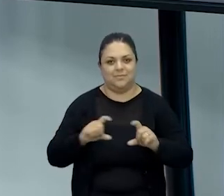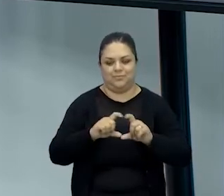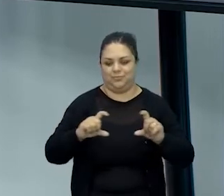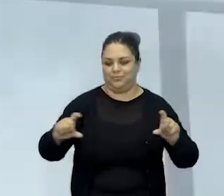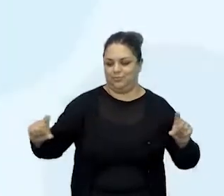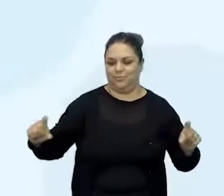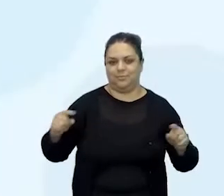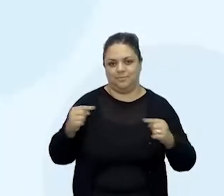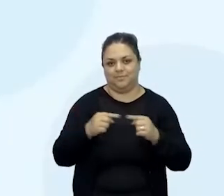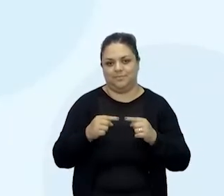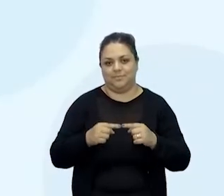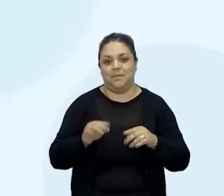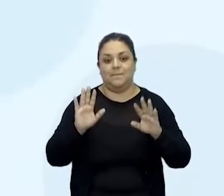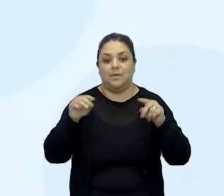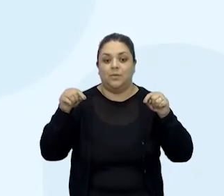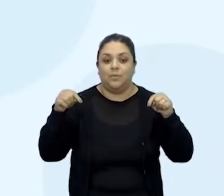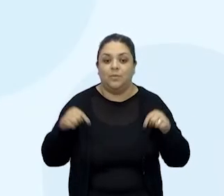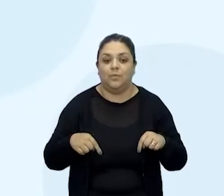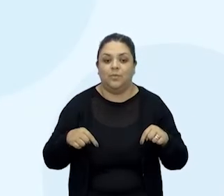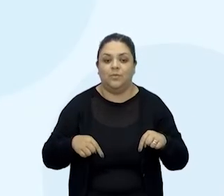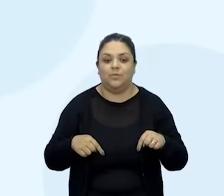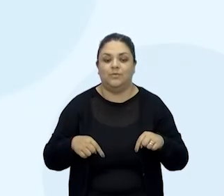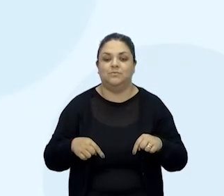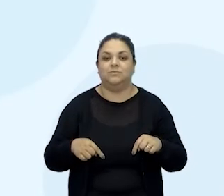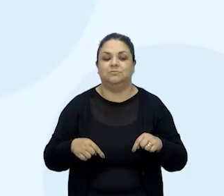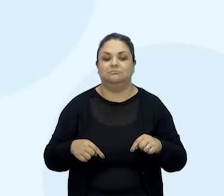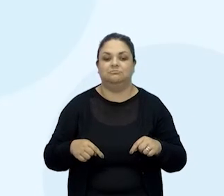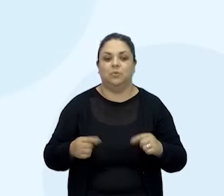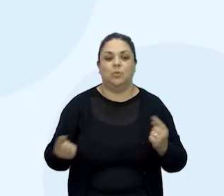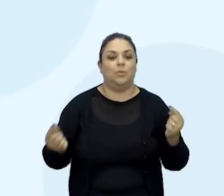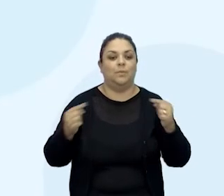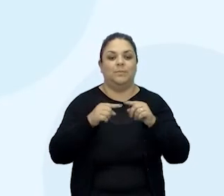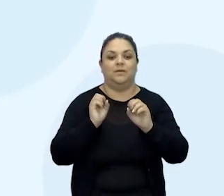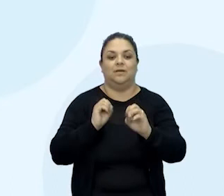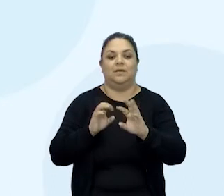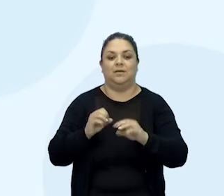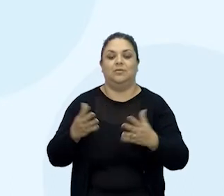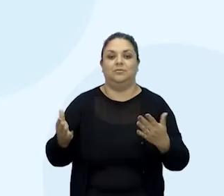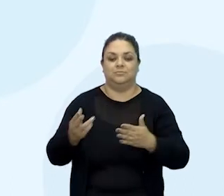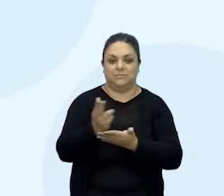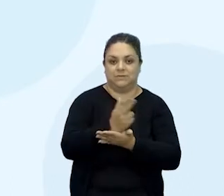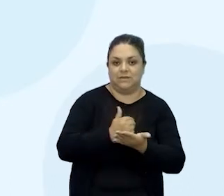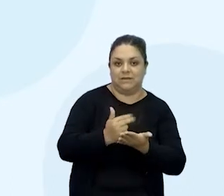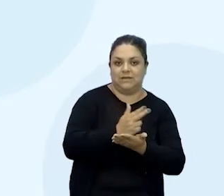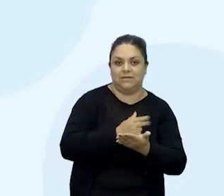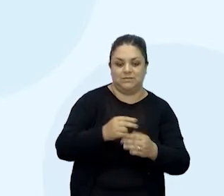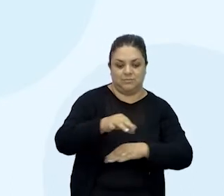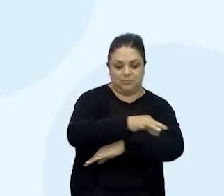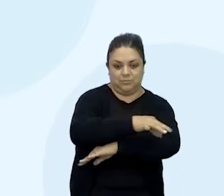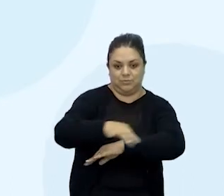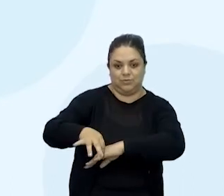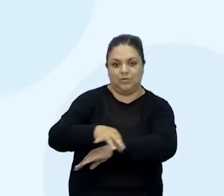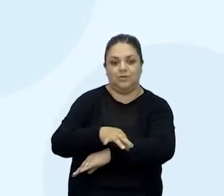para nós, né? Então, para construir a planta baixa e os desenhos de projeto da construção,